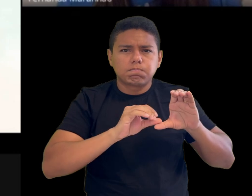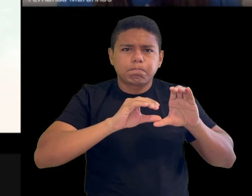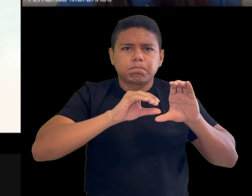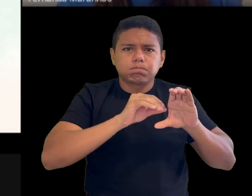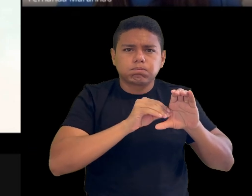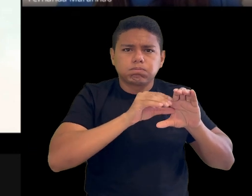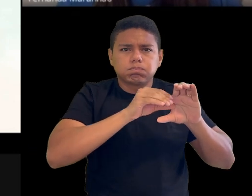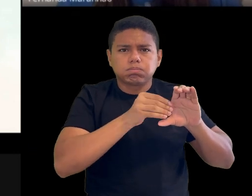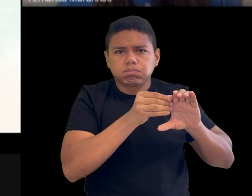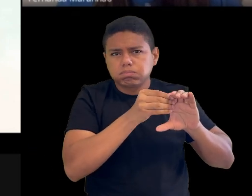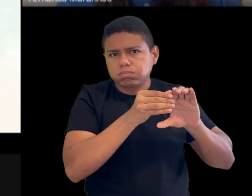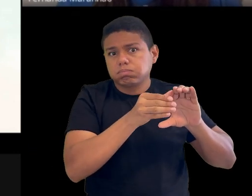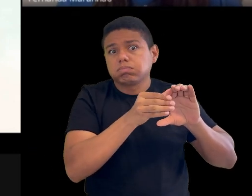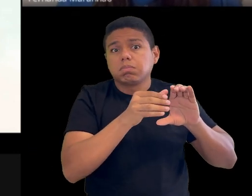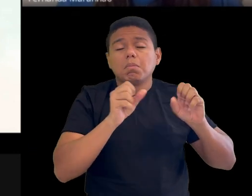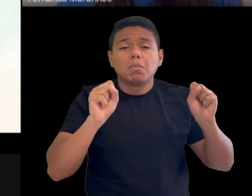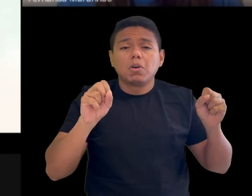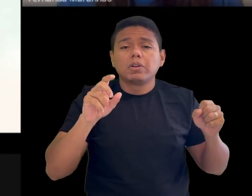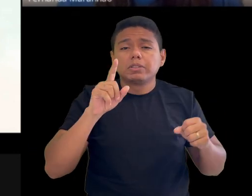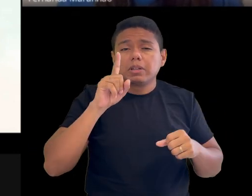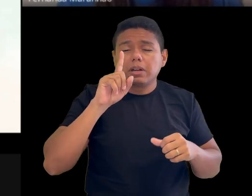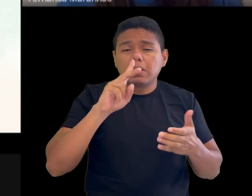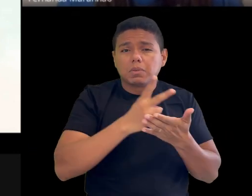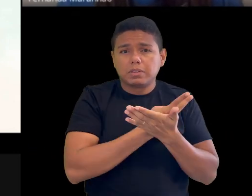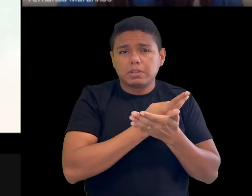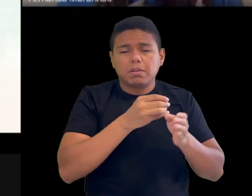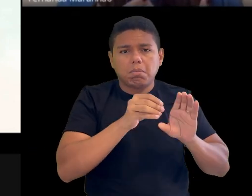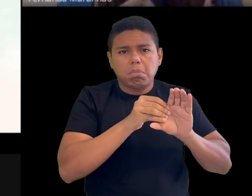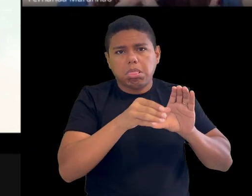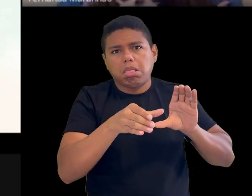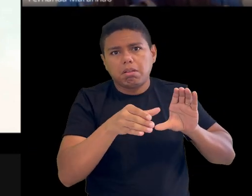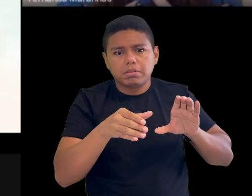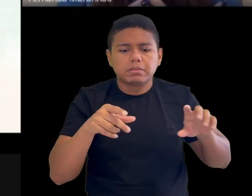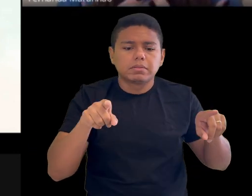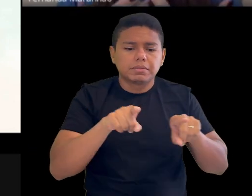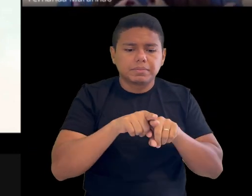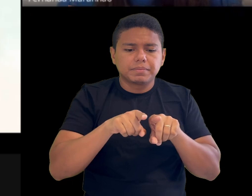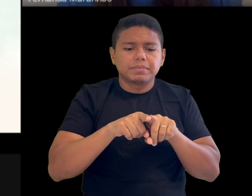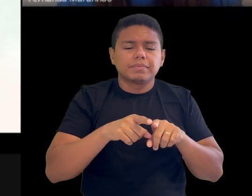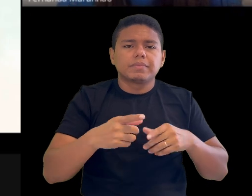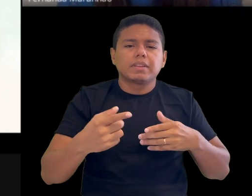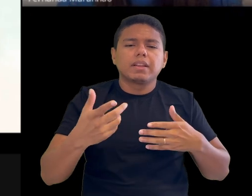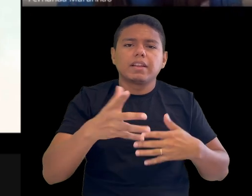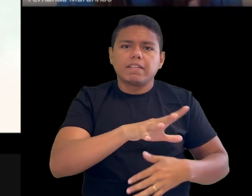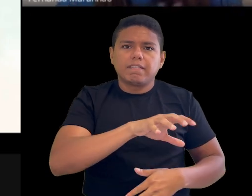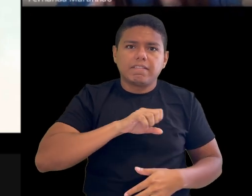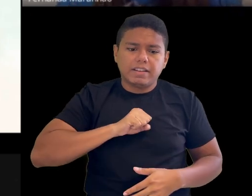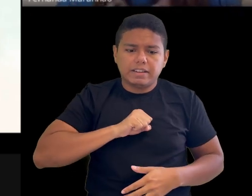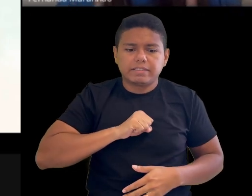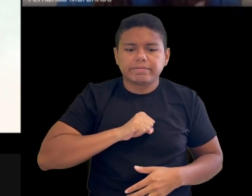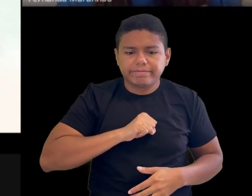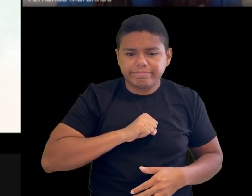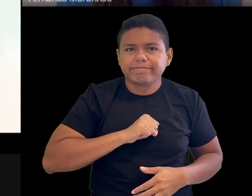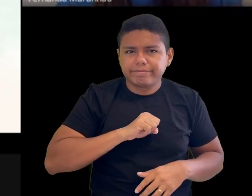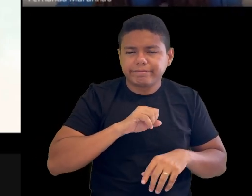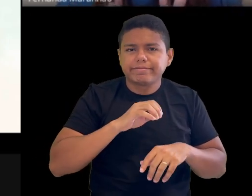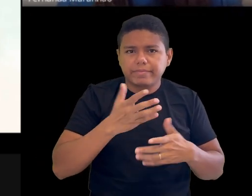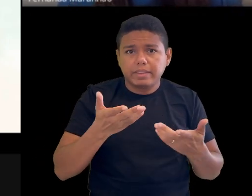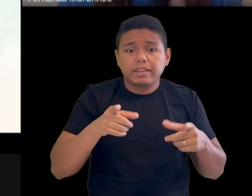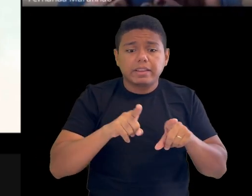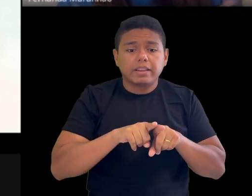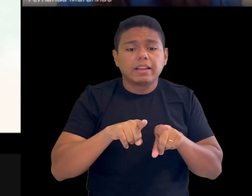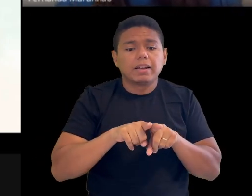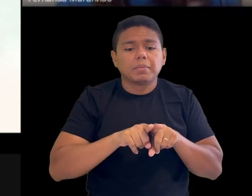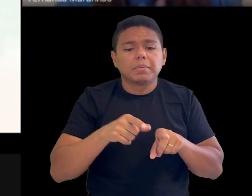seu descolamento, infecções intrauterinas, então condições de sepse, de coriomielite, e condições sistêmicas